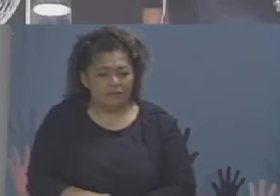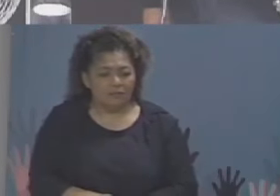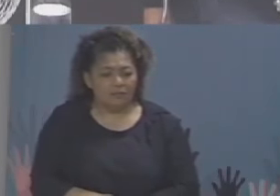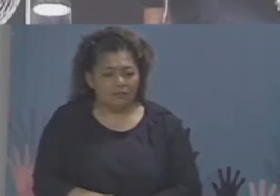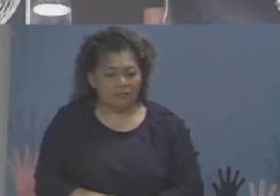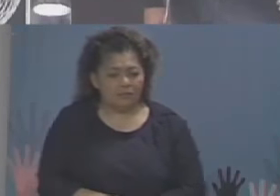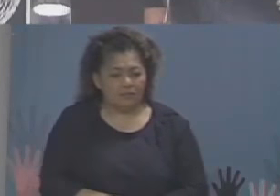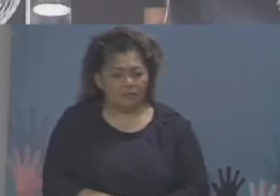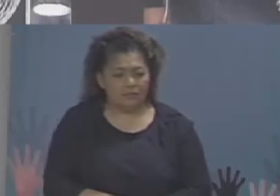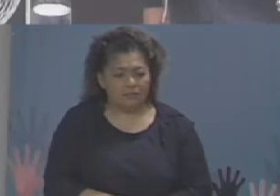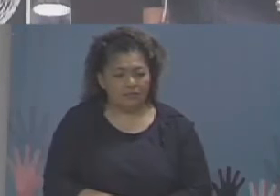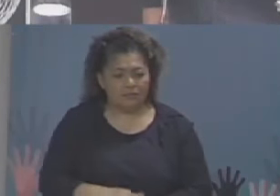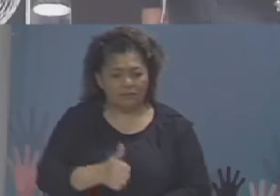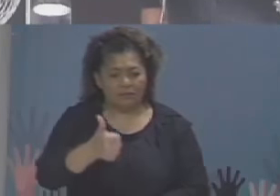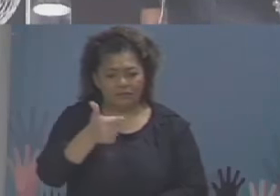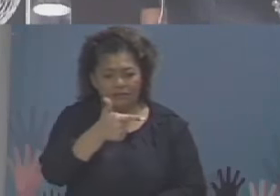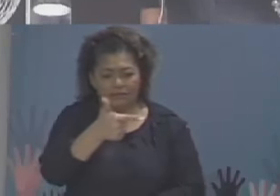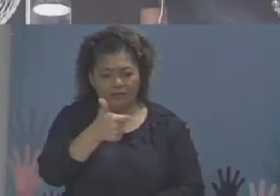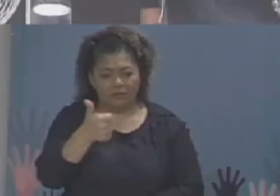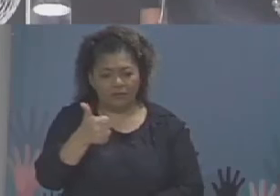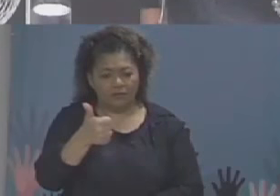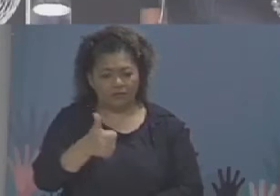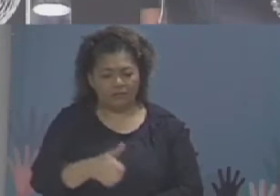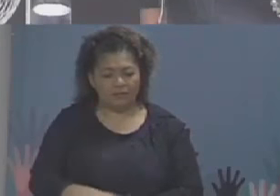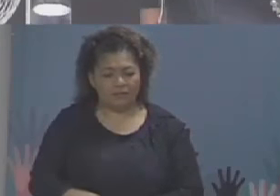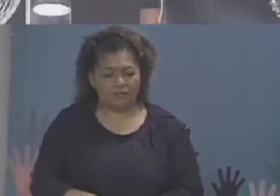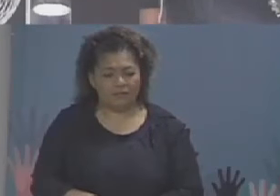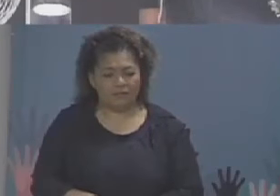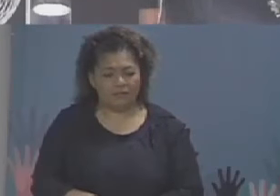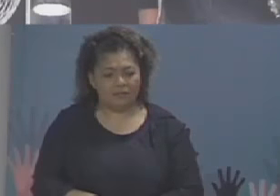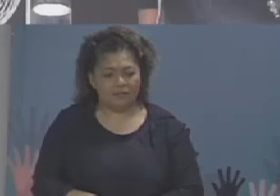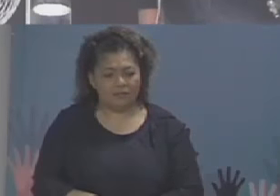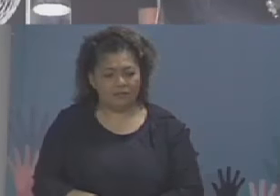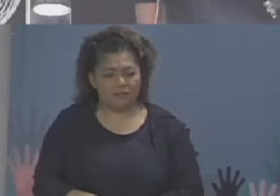Chapa 21. Pergunta vai para a chapa 21.